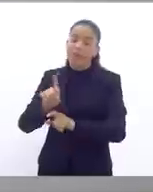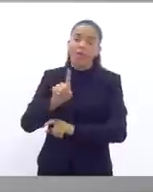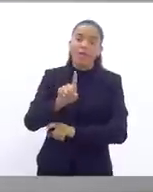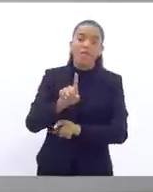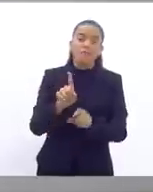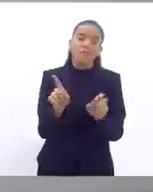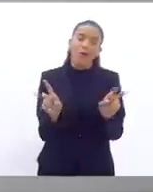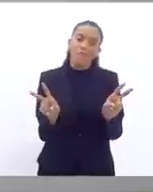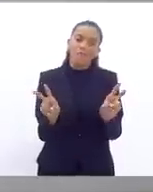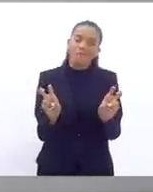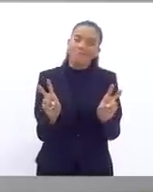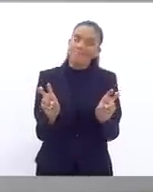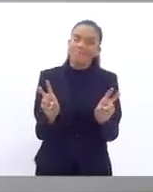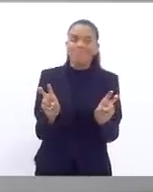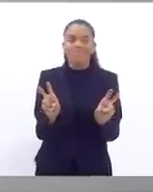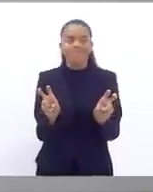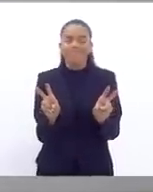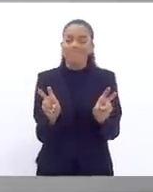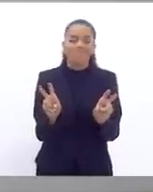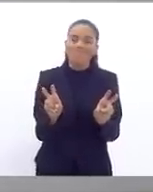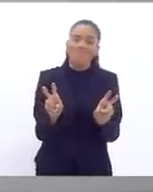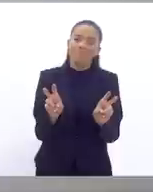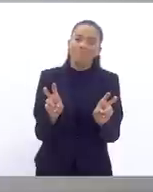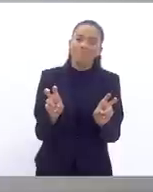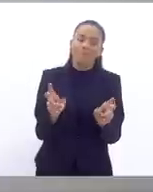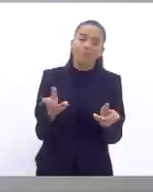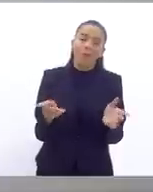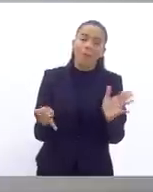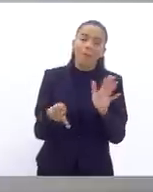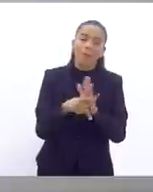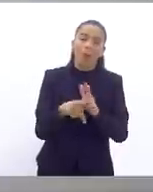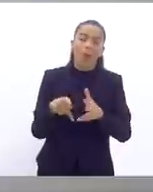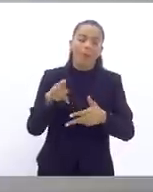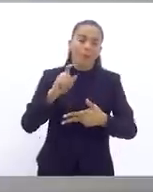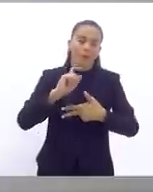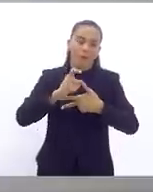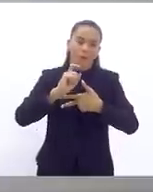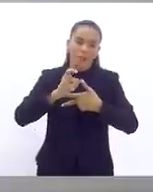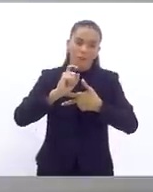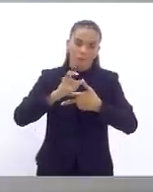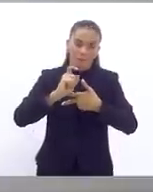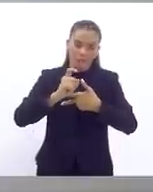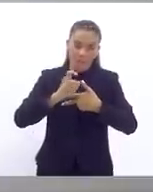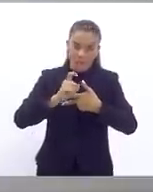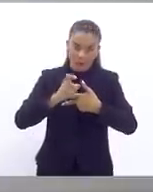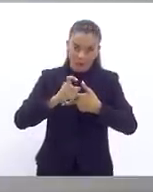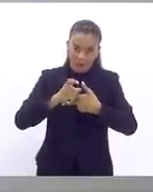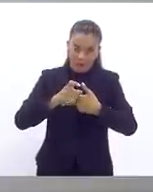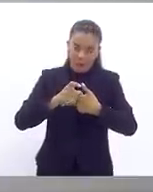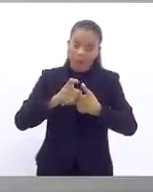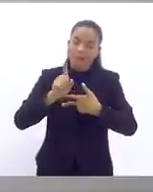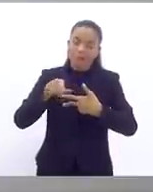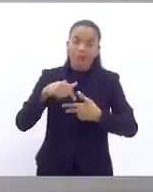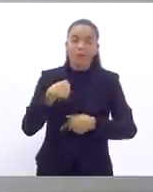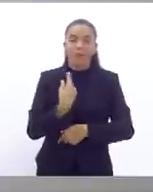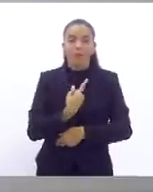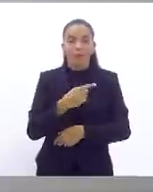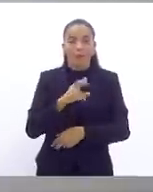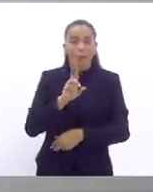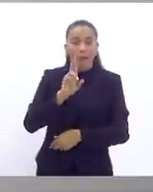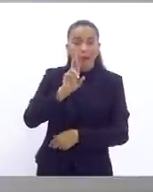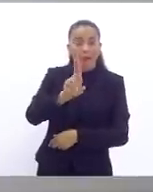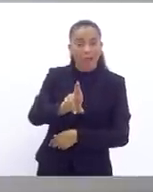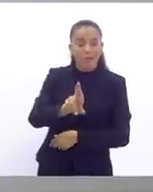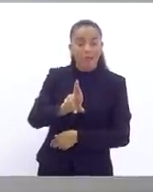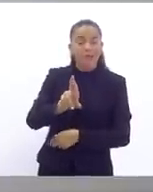prerrogativa do Poder Executivo esta foi a razão do veto